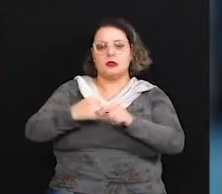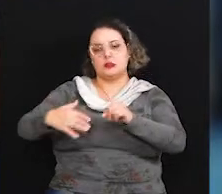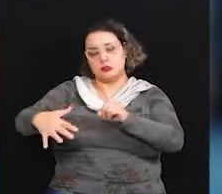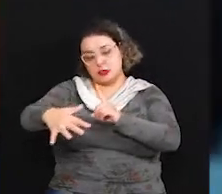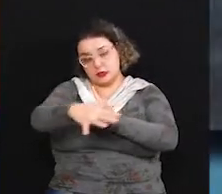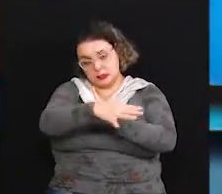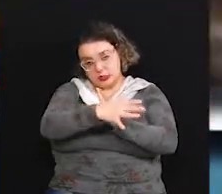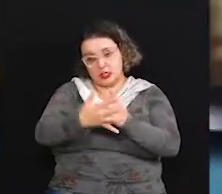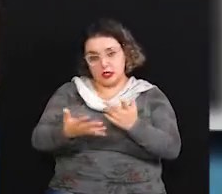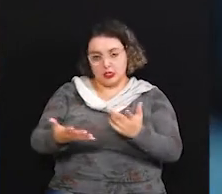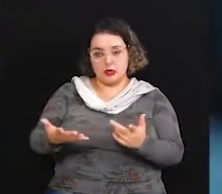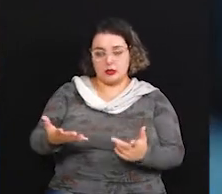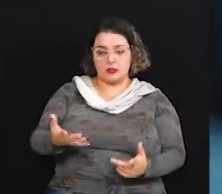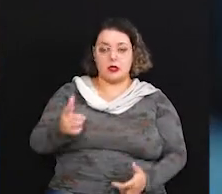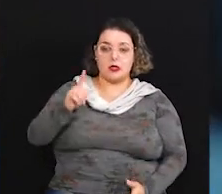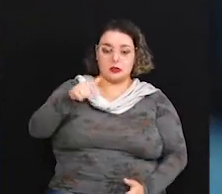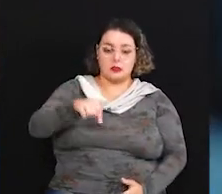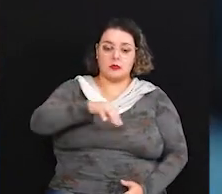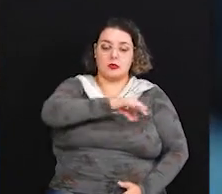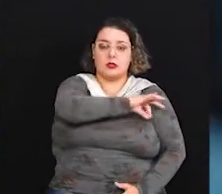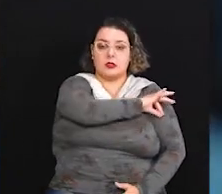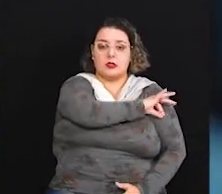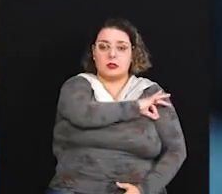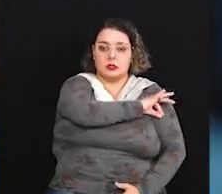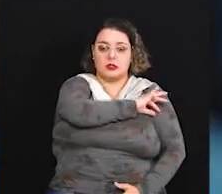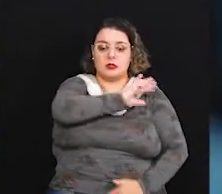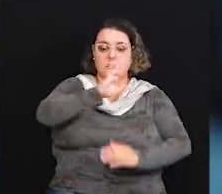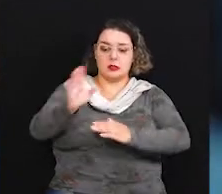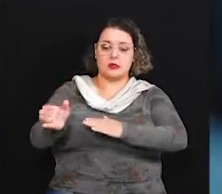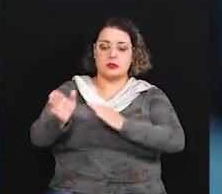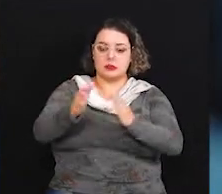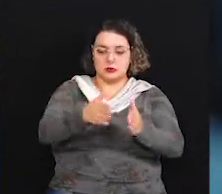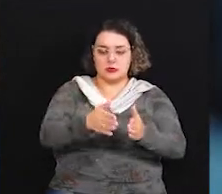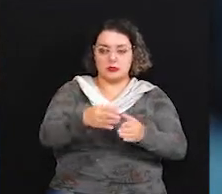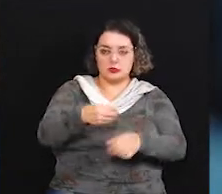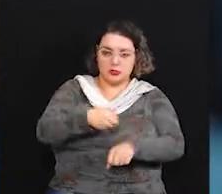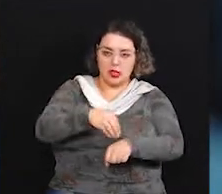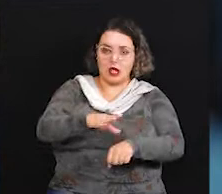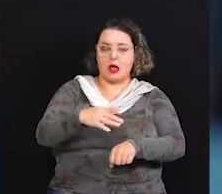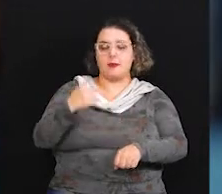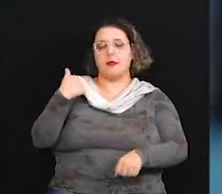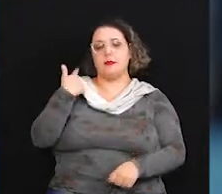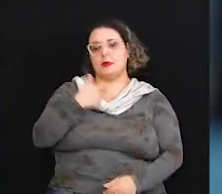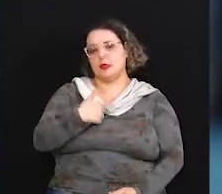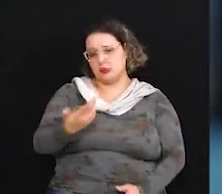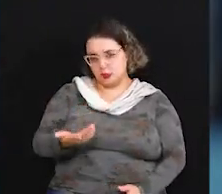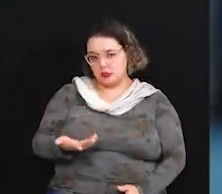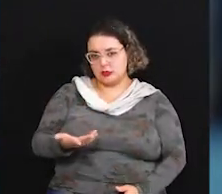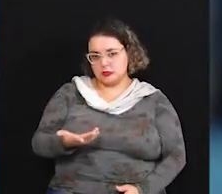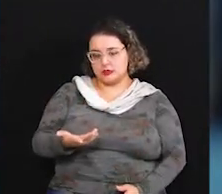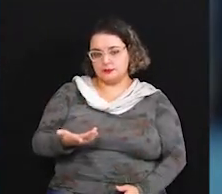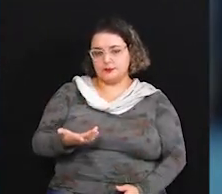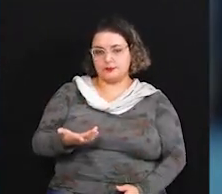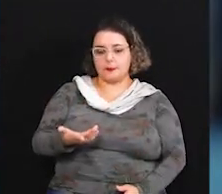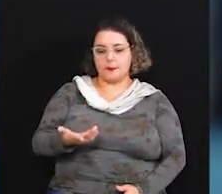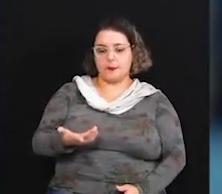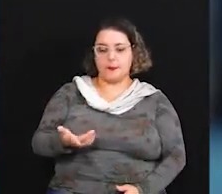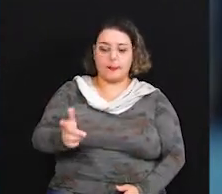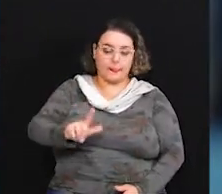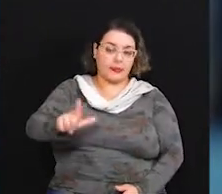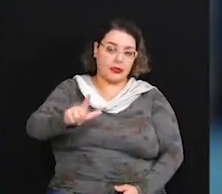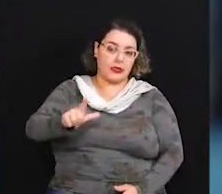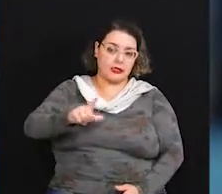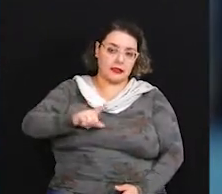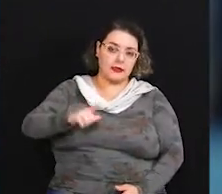né, e depois a prefeitura direciona isso aí, sabe? Então, obviamente, sempre há